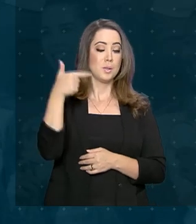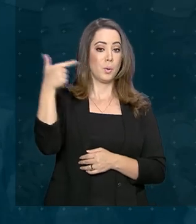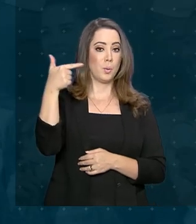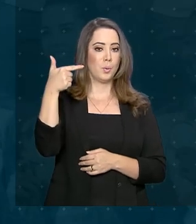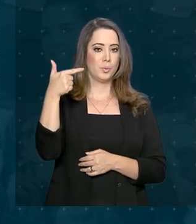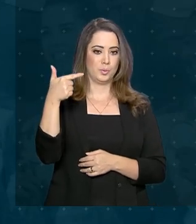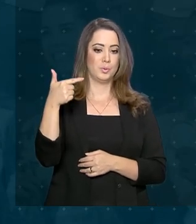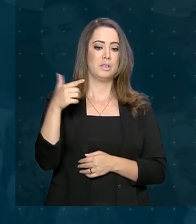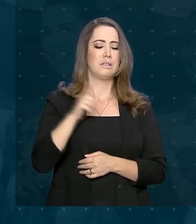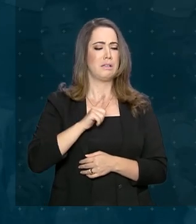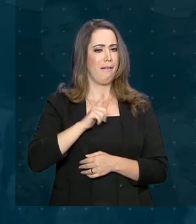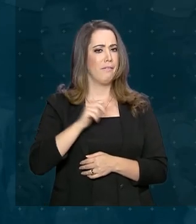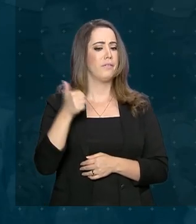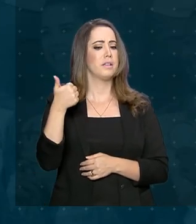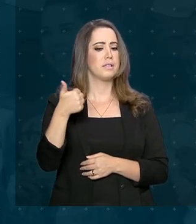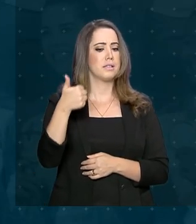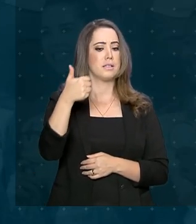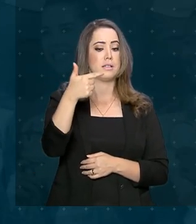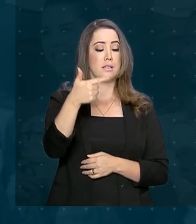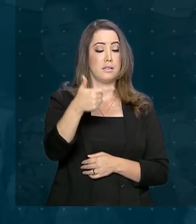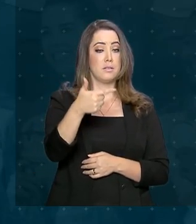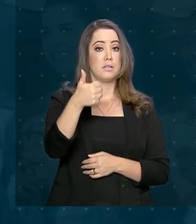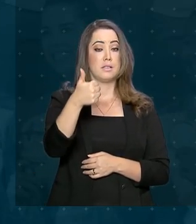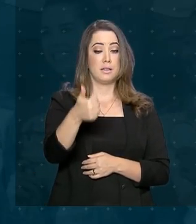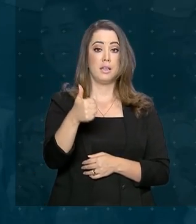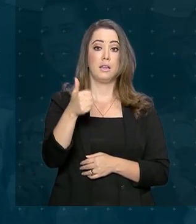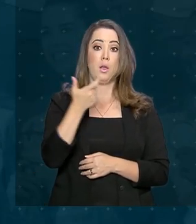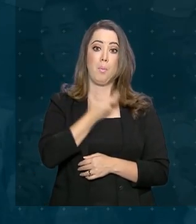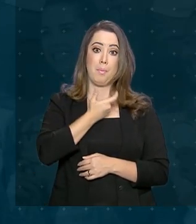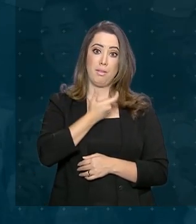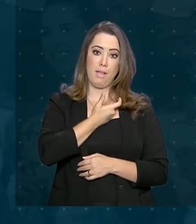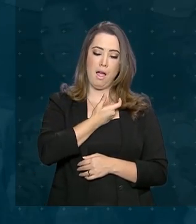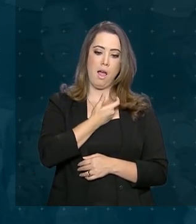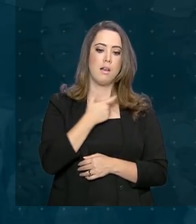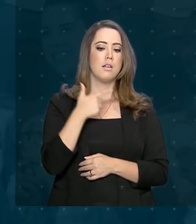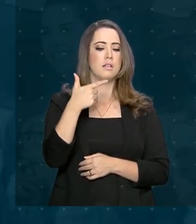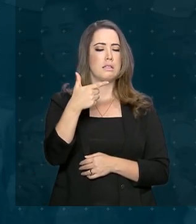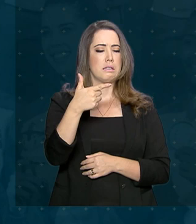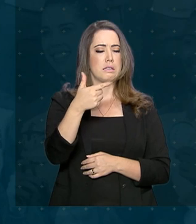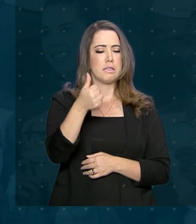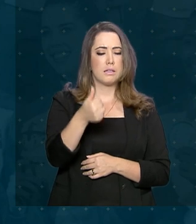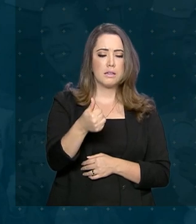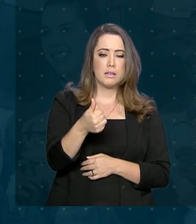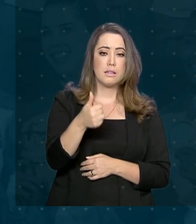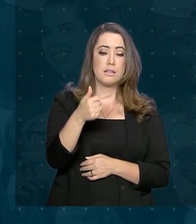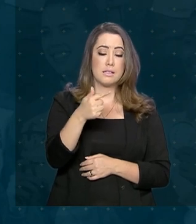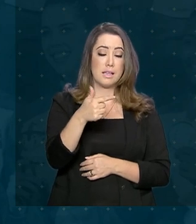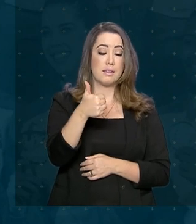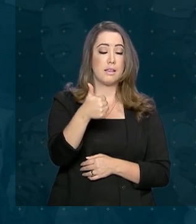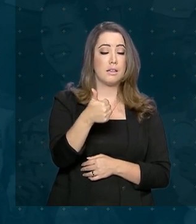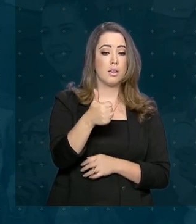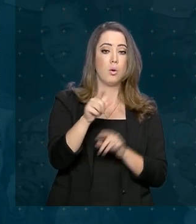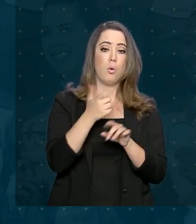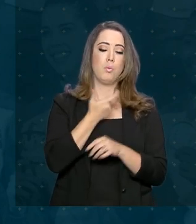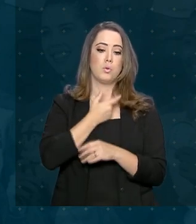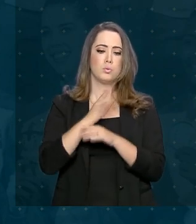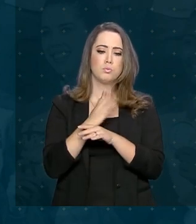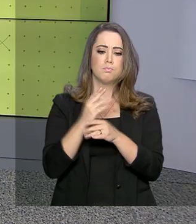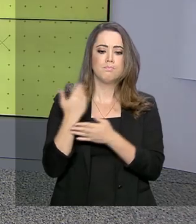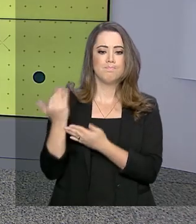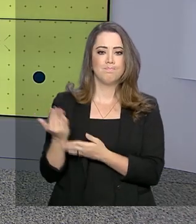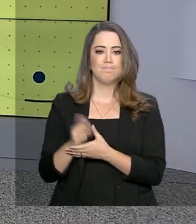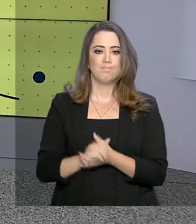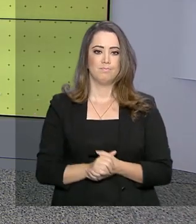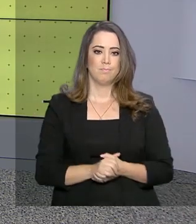lugar com 171 medalhas. 71 de bronze, 45 de prata e 55 de ouro.